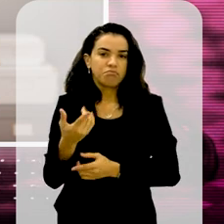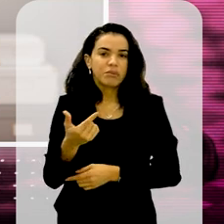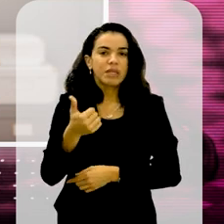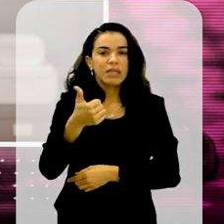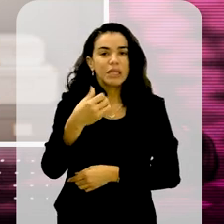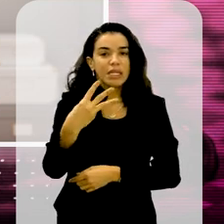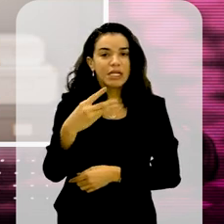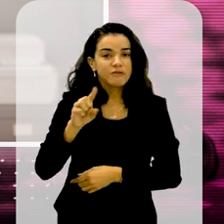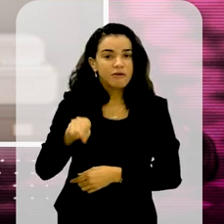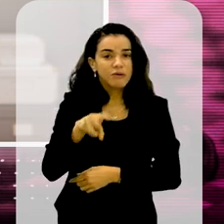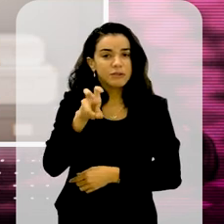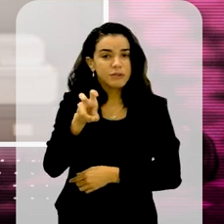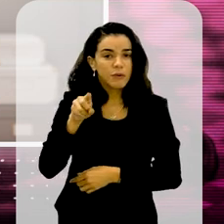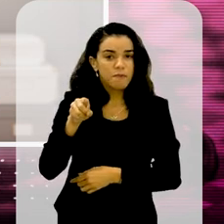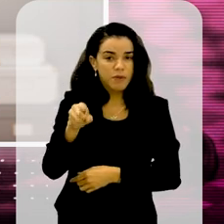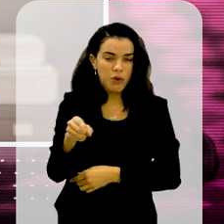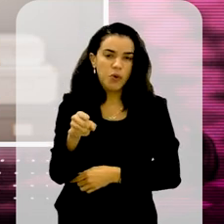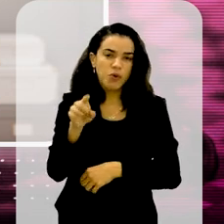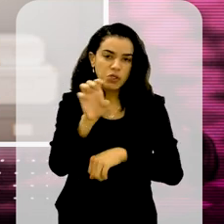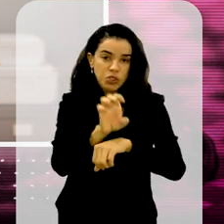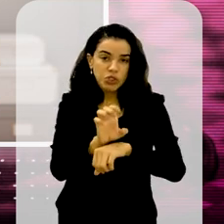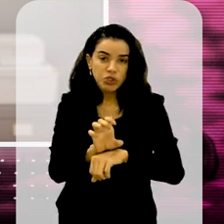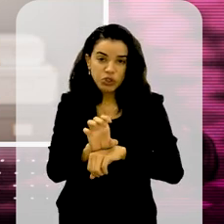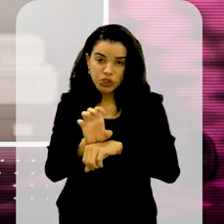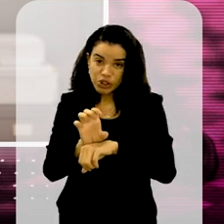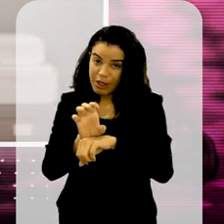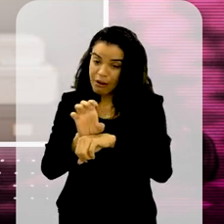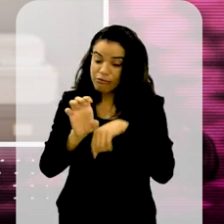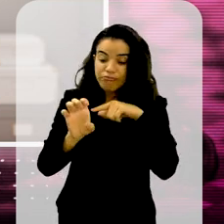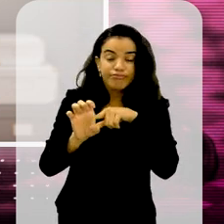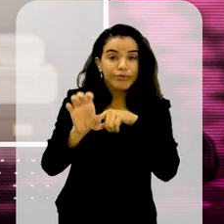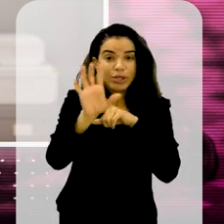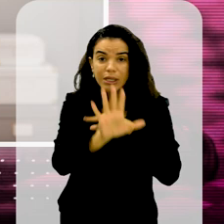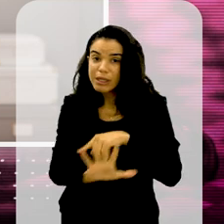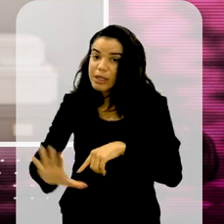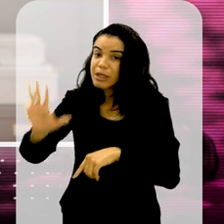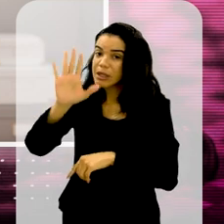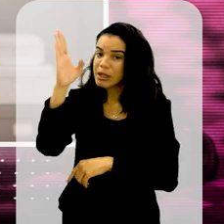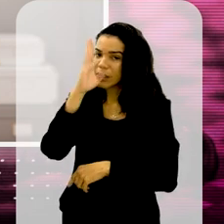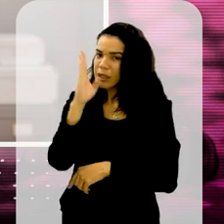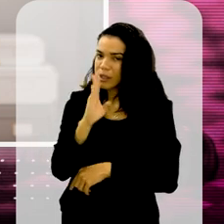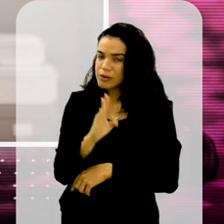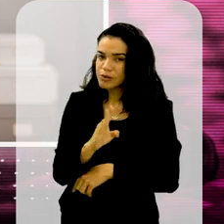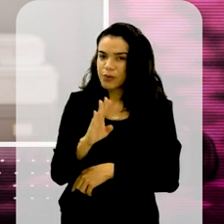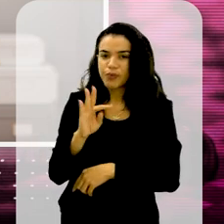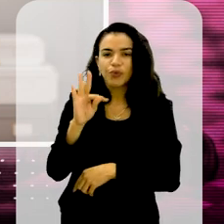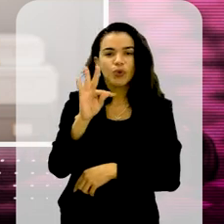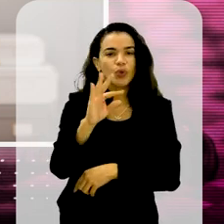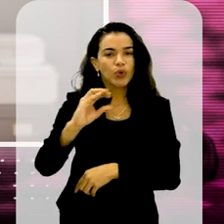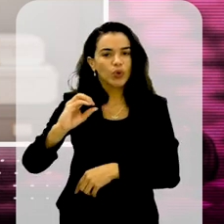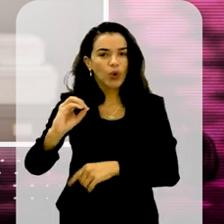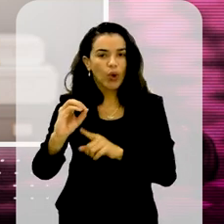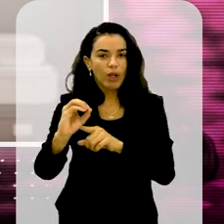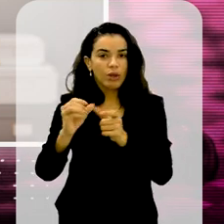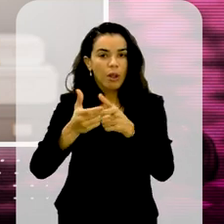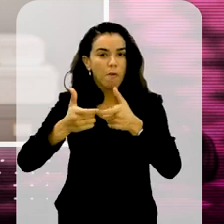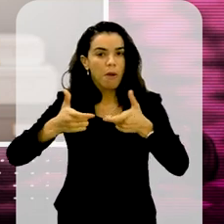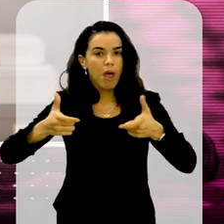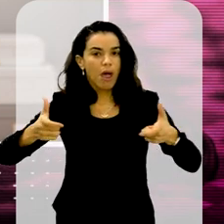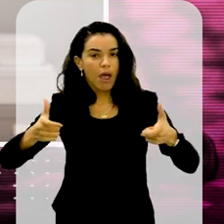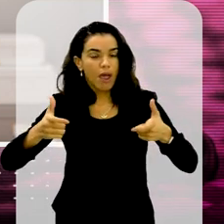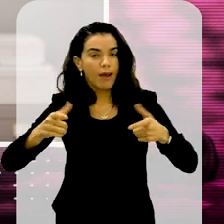mil. Em relação aos outros estados, né, estamos falando em âmbito nacional, o Tocantins teve o maior